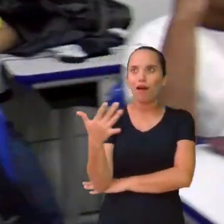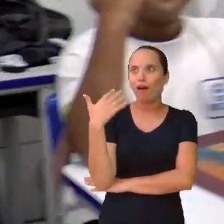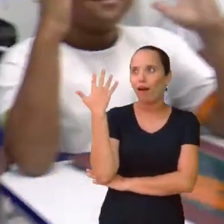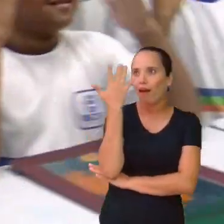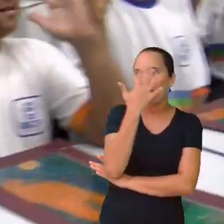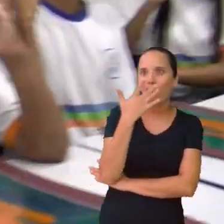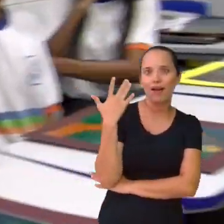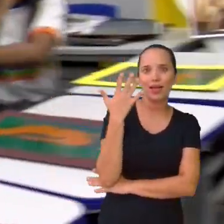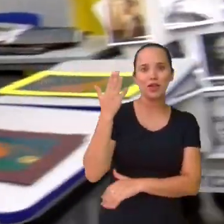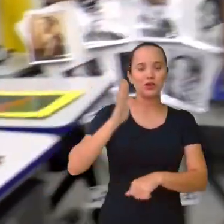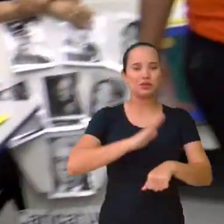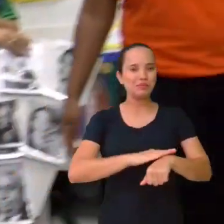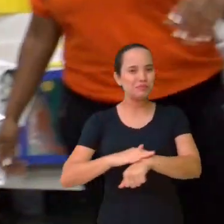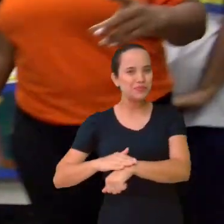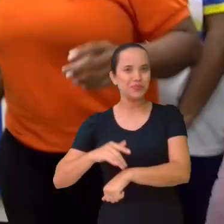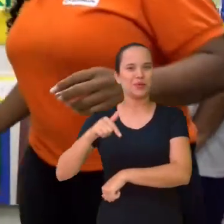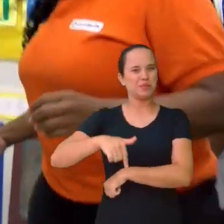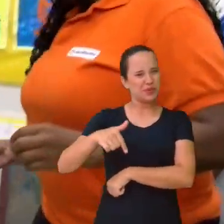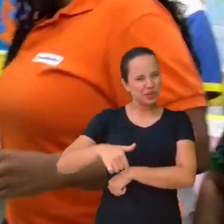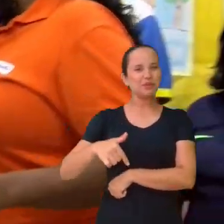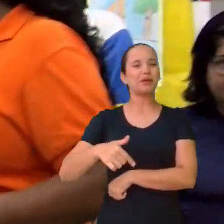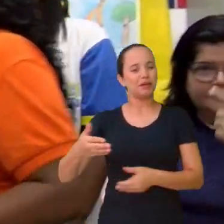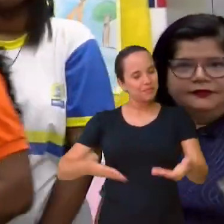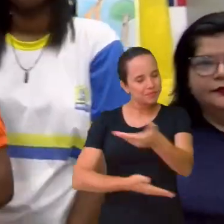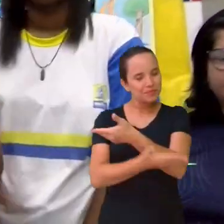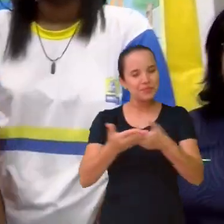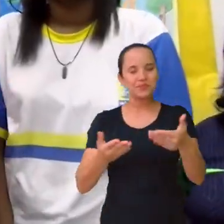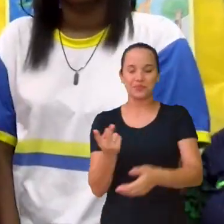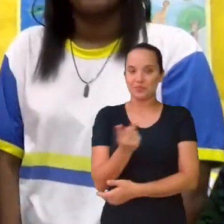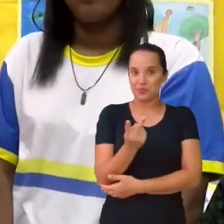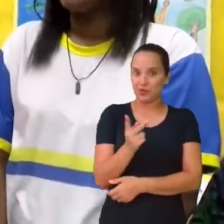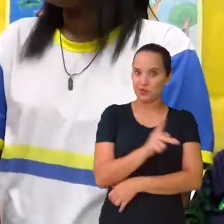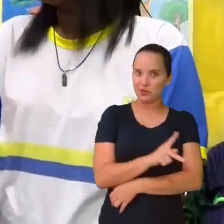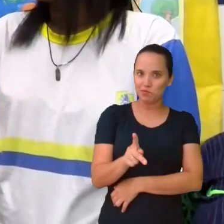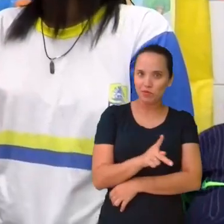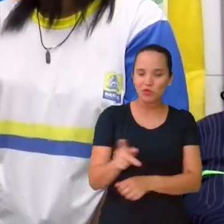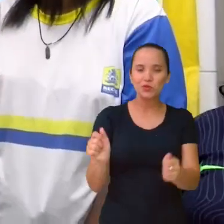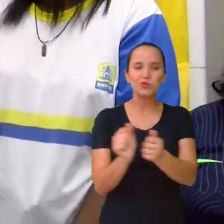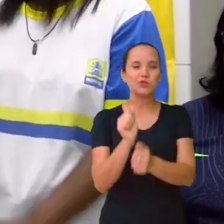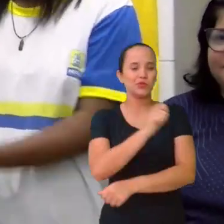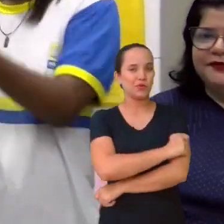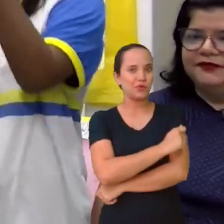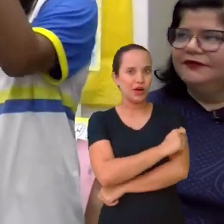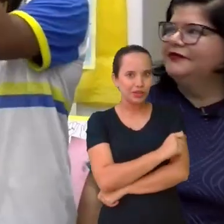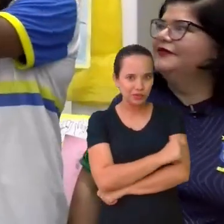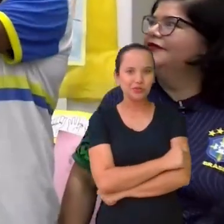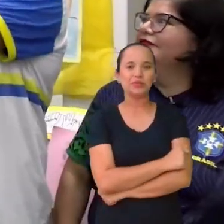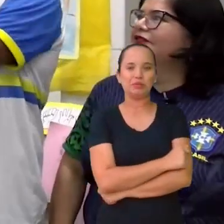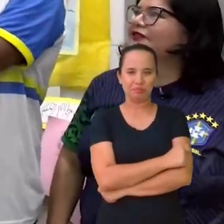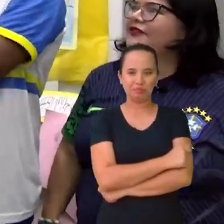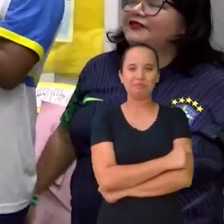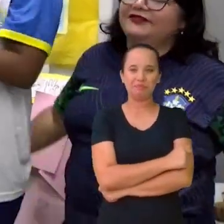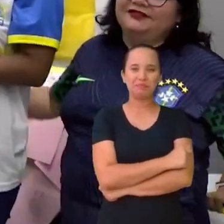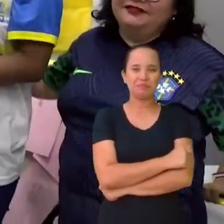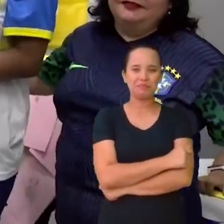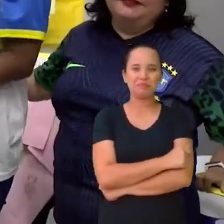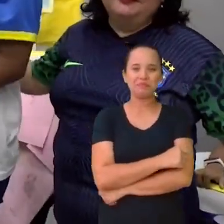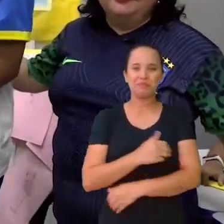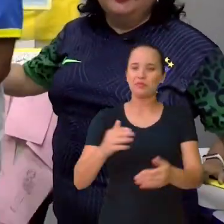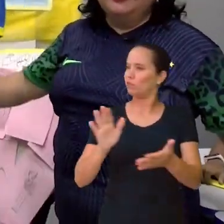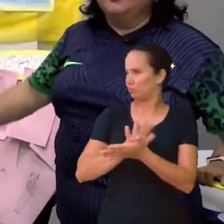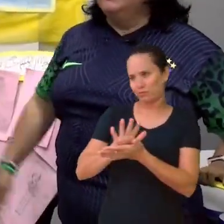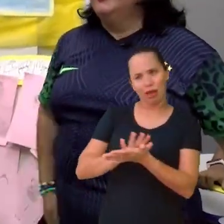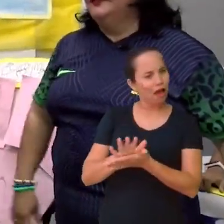esse momento aqui, com essa interação com essas duas professoras, com a estudante Rayane. Por